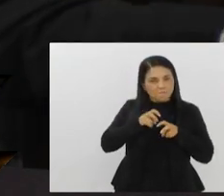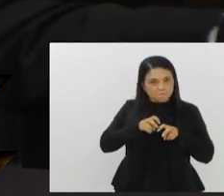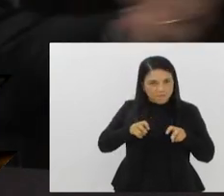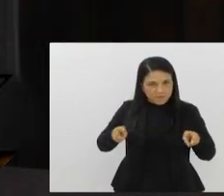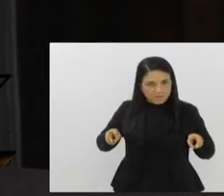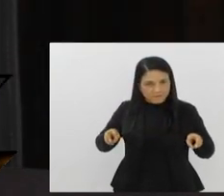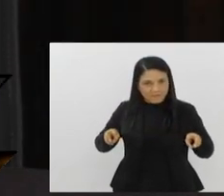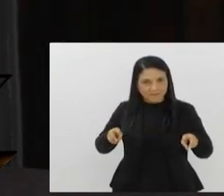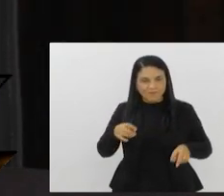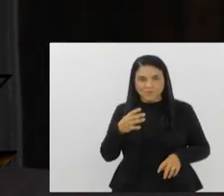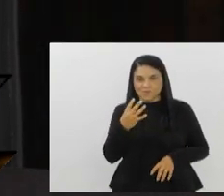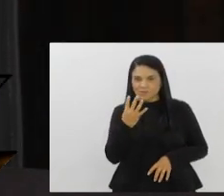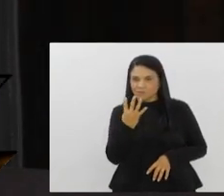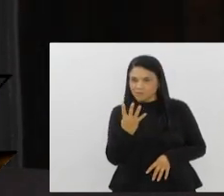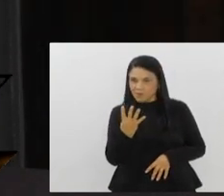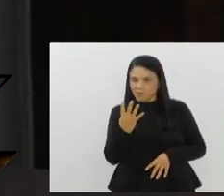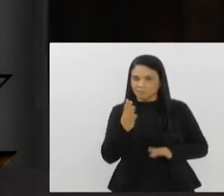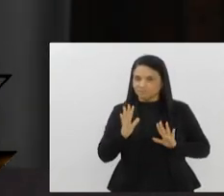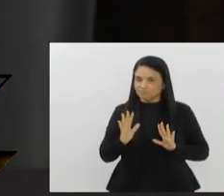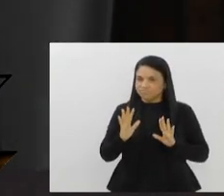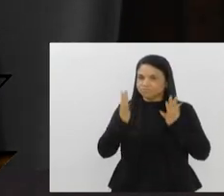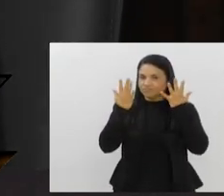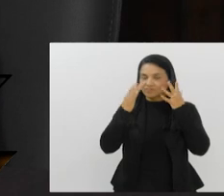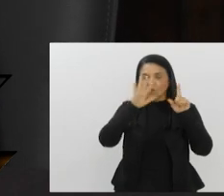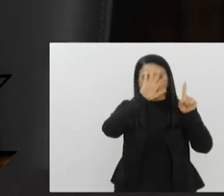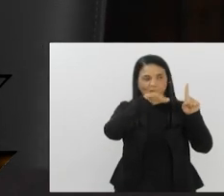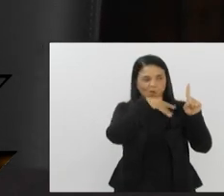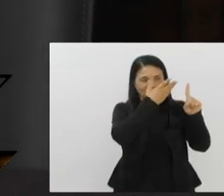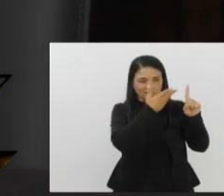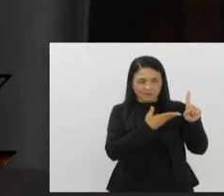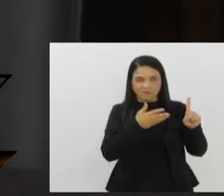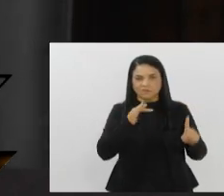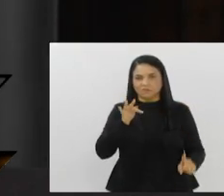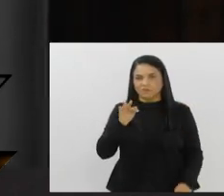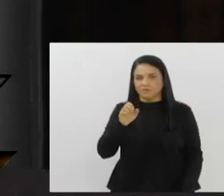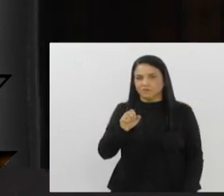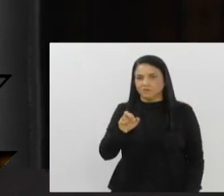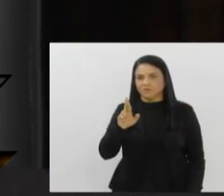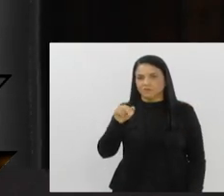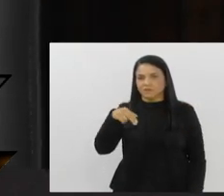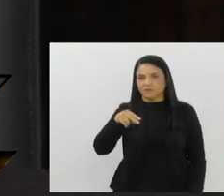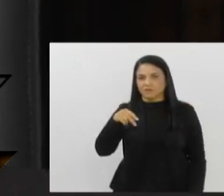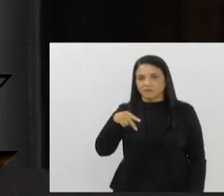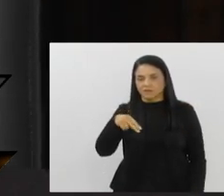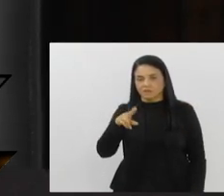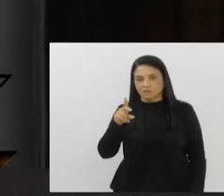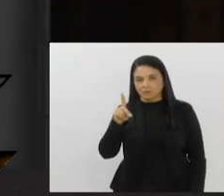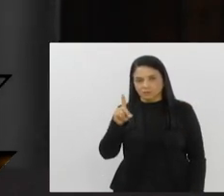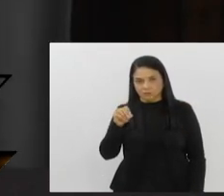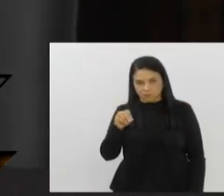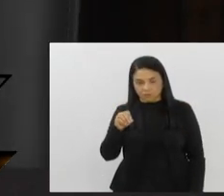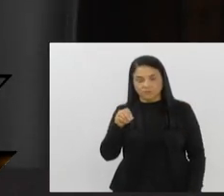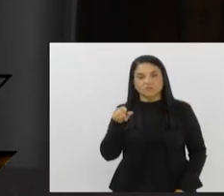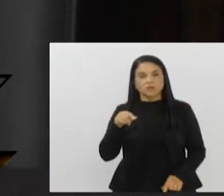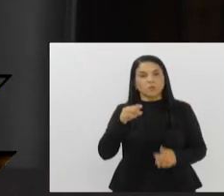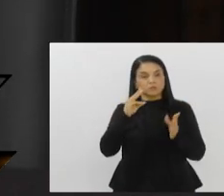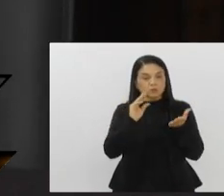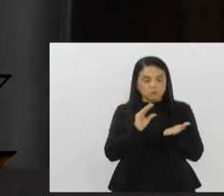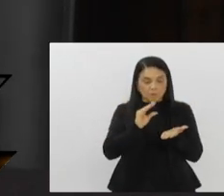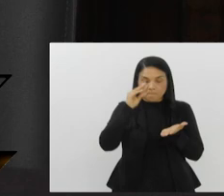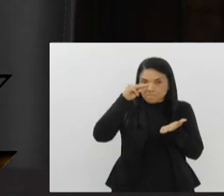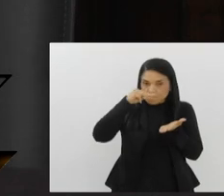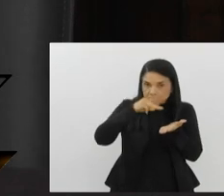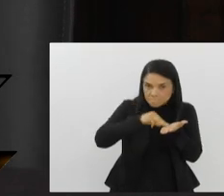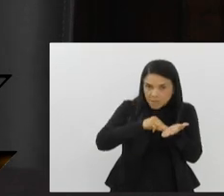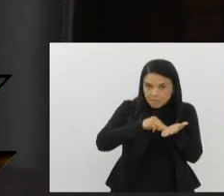quatro que saúdam hoje o homenageado Fernando Fernandes são membros do Instituto dos Advogados brasileiros eh